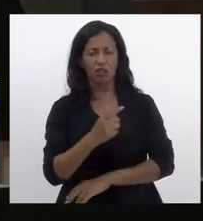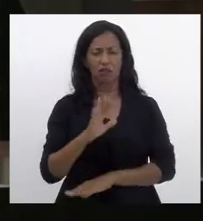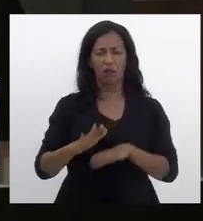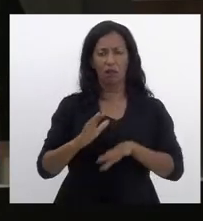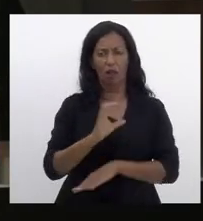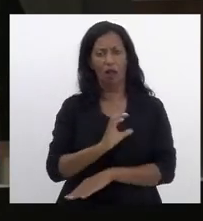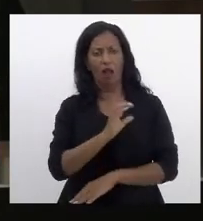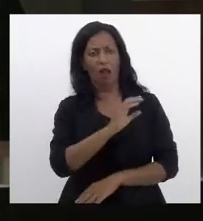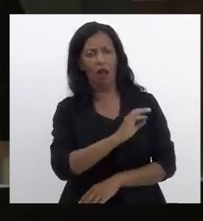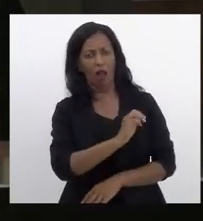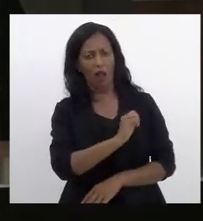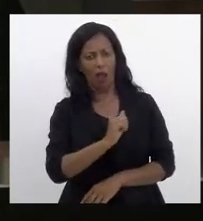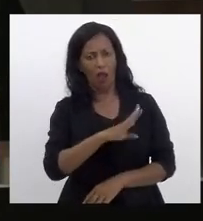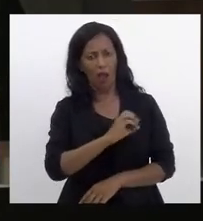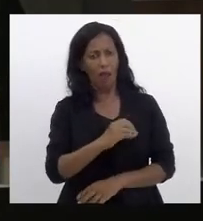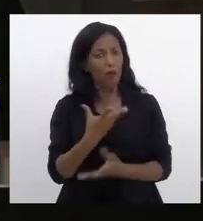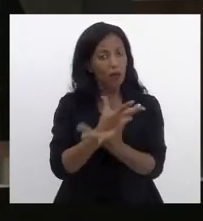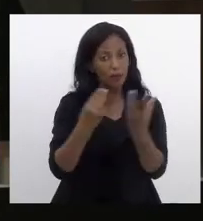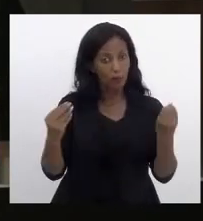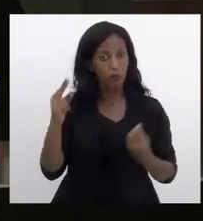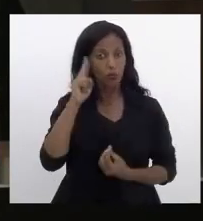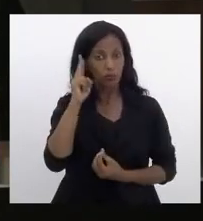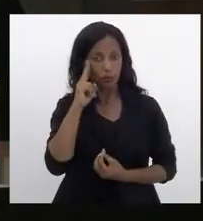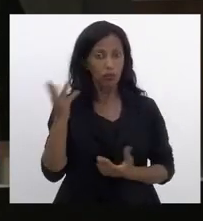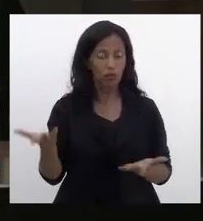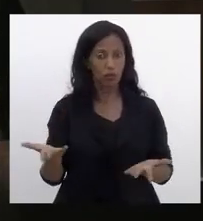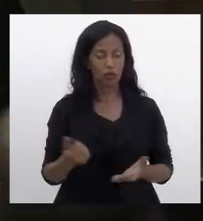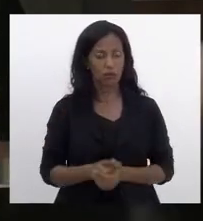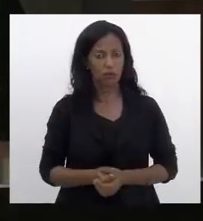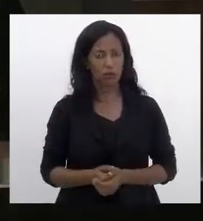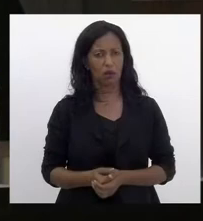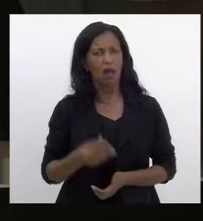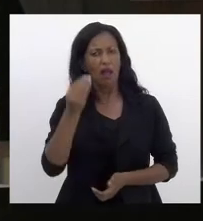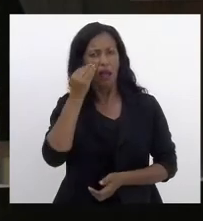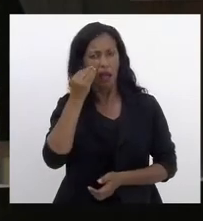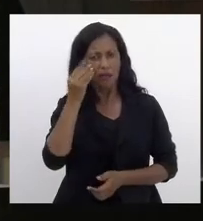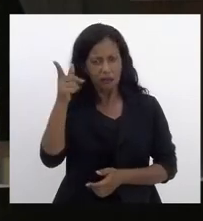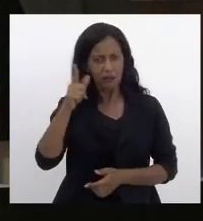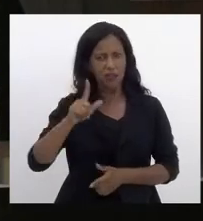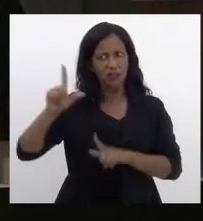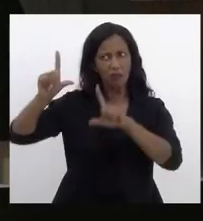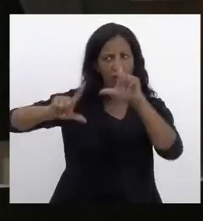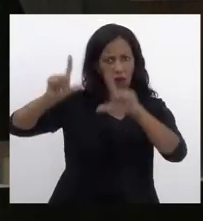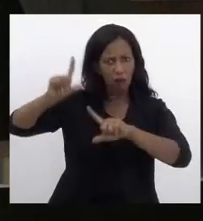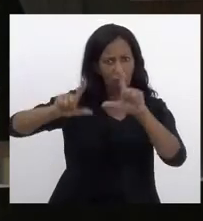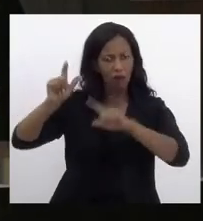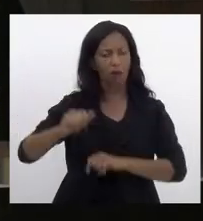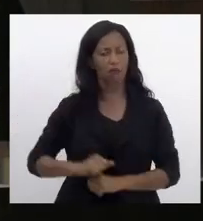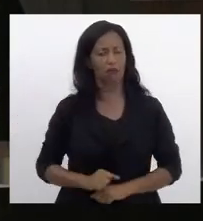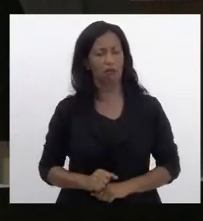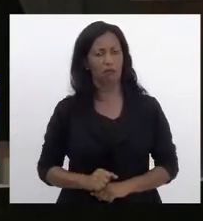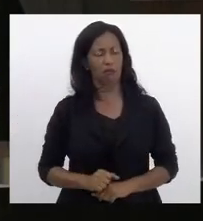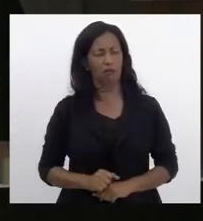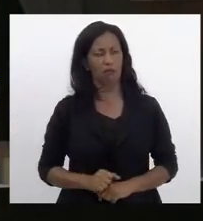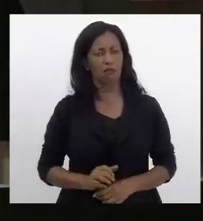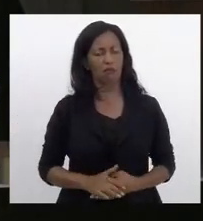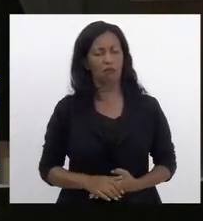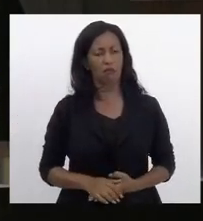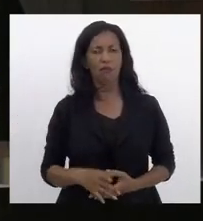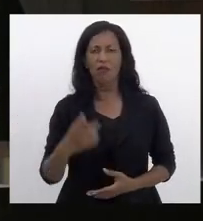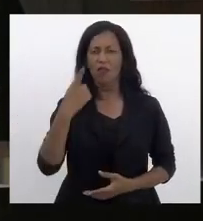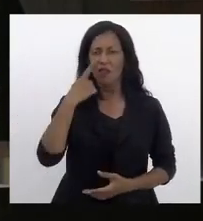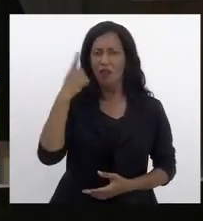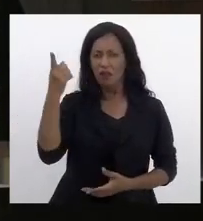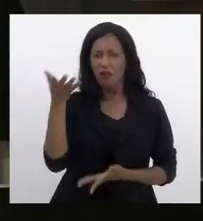cabo e muitas vezes soldados. Assistam os jornais na televisão. Veja